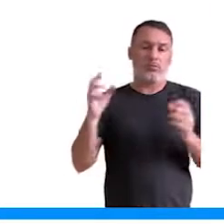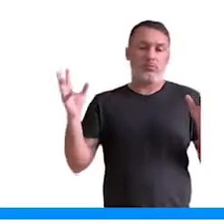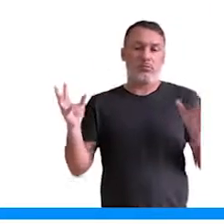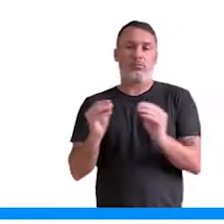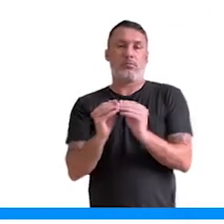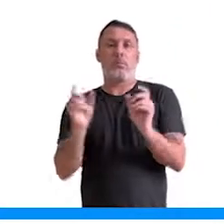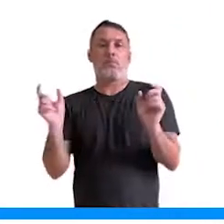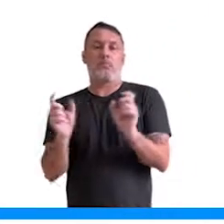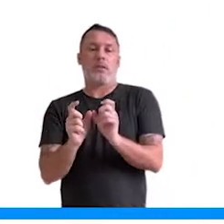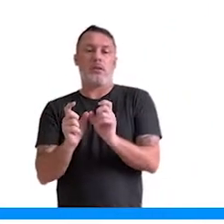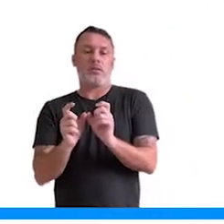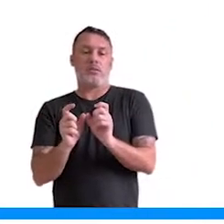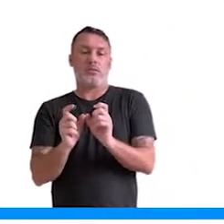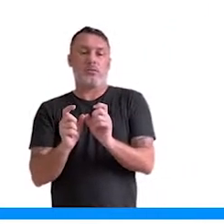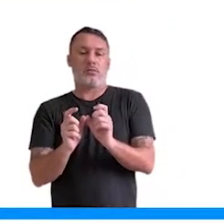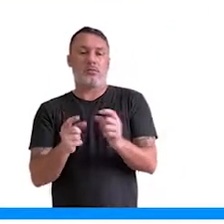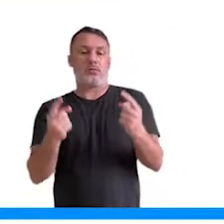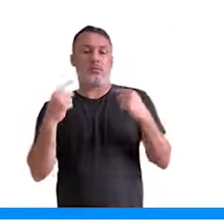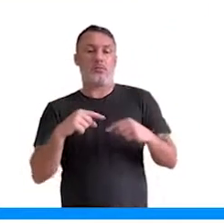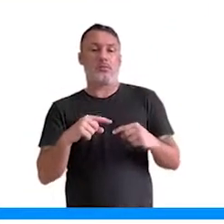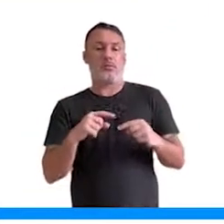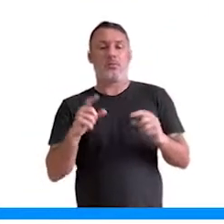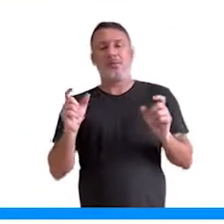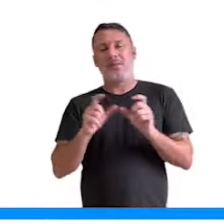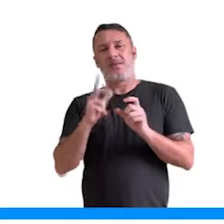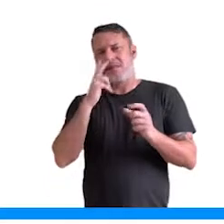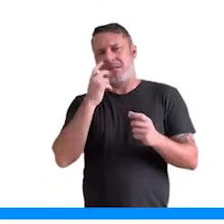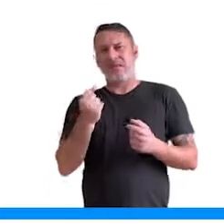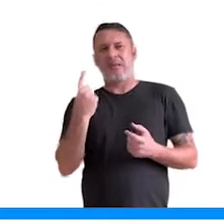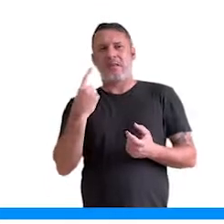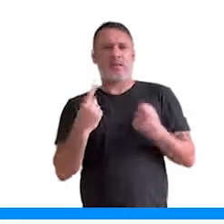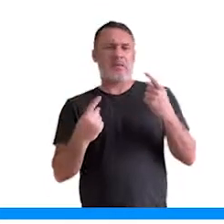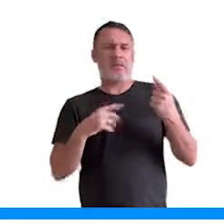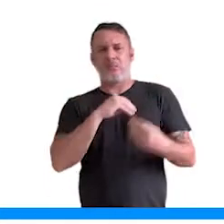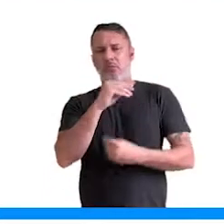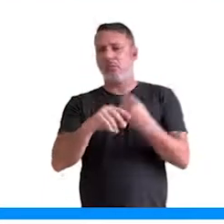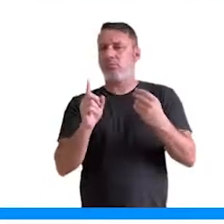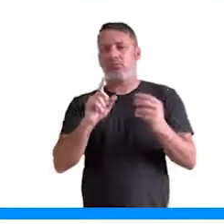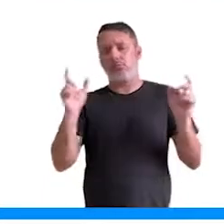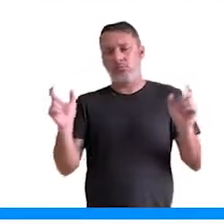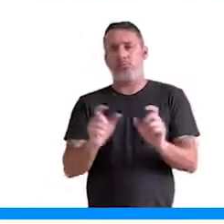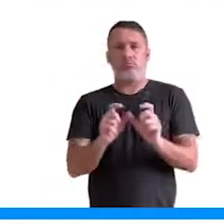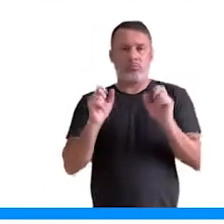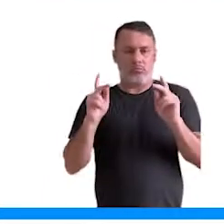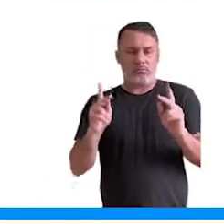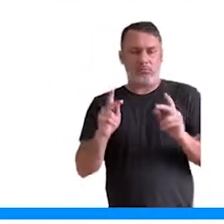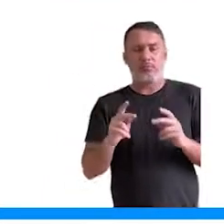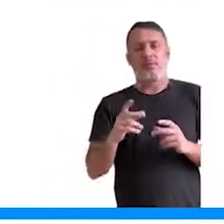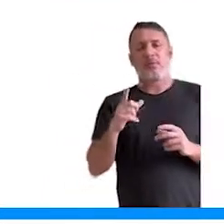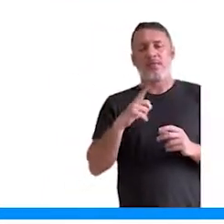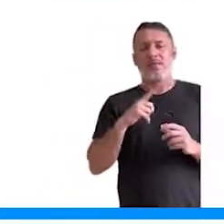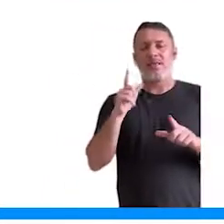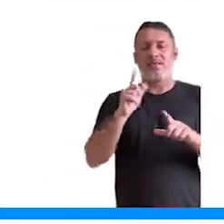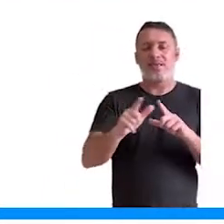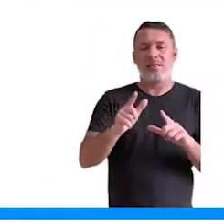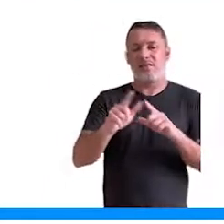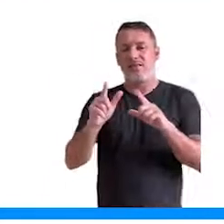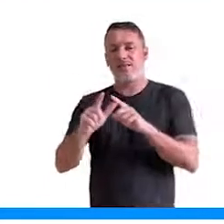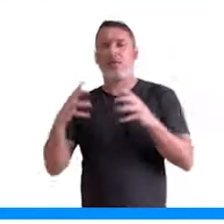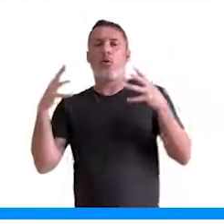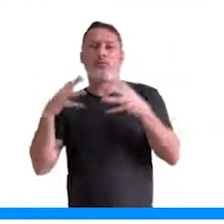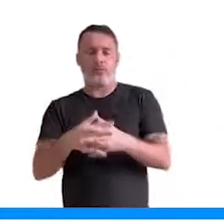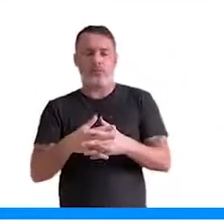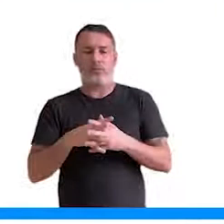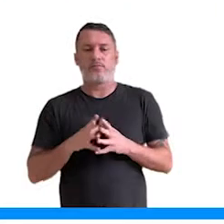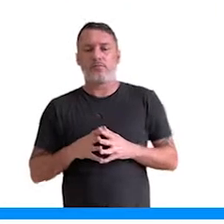lavemos-nos. O que vai acontecer? Vai ficar lavemo-nos. Senão ia ficar meio esquisito, ó, lavemos-nos. Bien? Muito Szinho